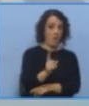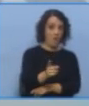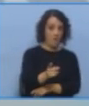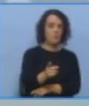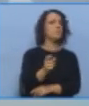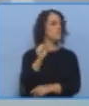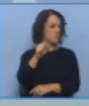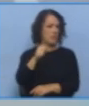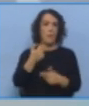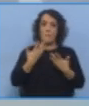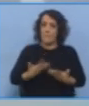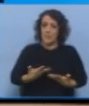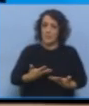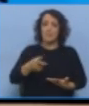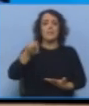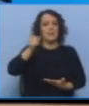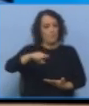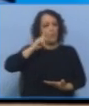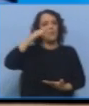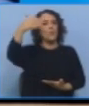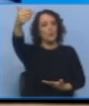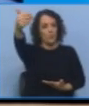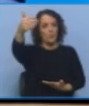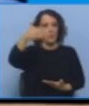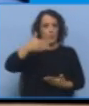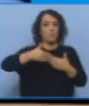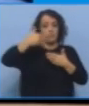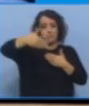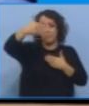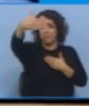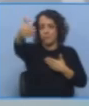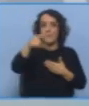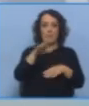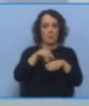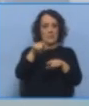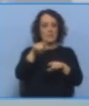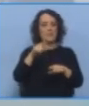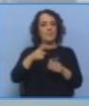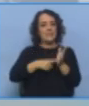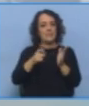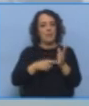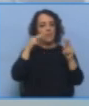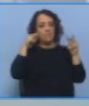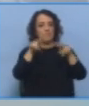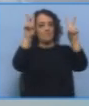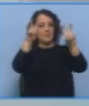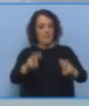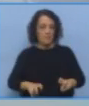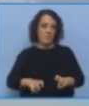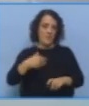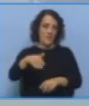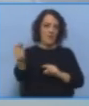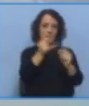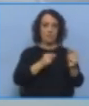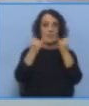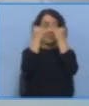daí no presente, mas vai ser sobretudo para o futuro, daí para as próximas gerações. Daí a necessidade de olhar estes temas e debatê-los ao